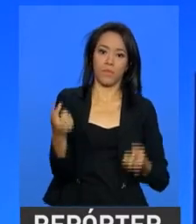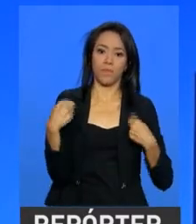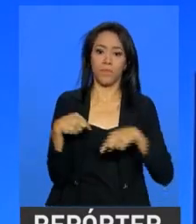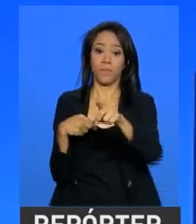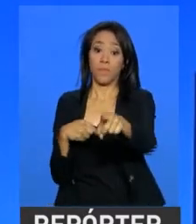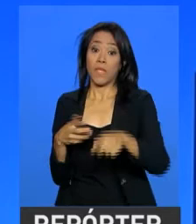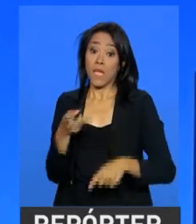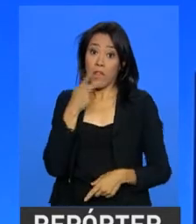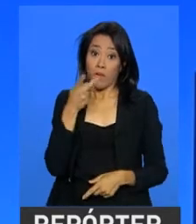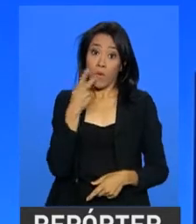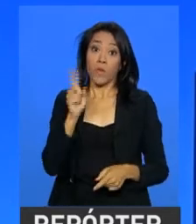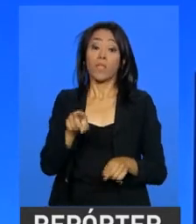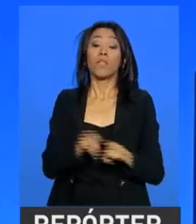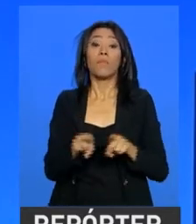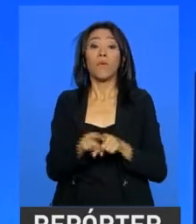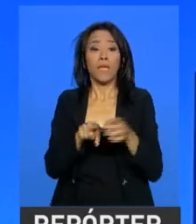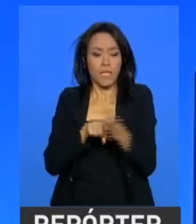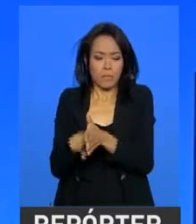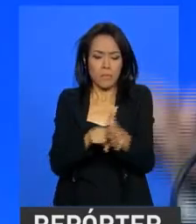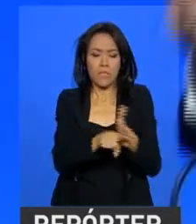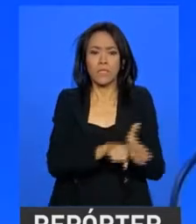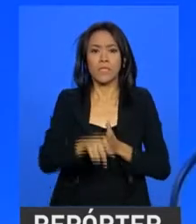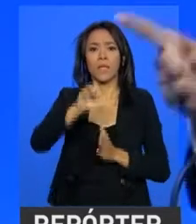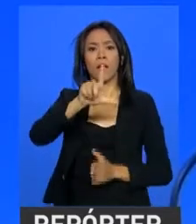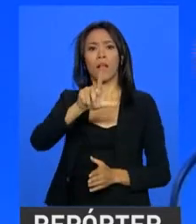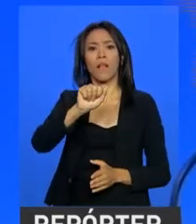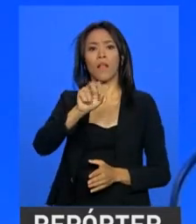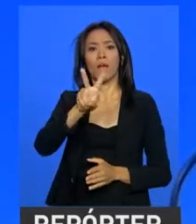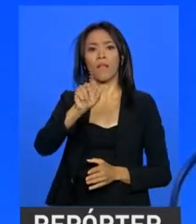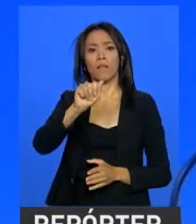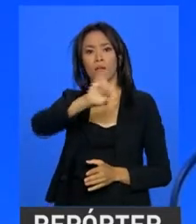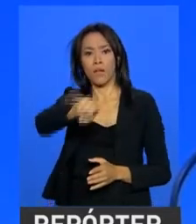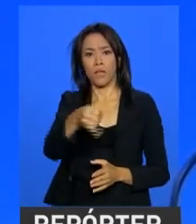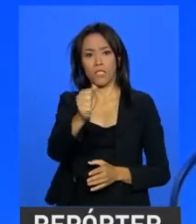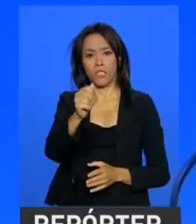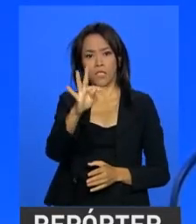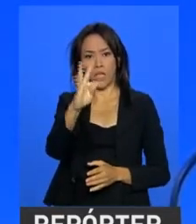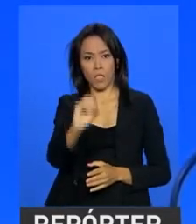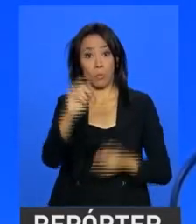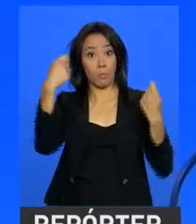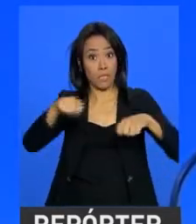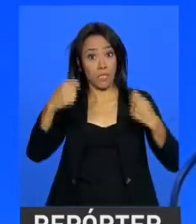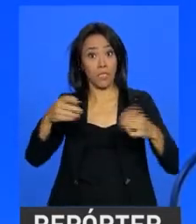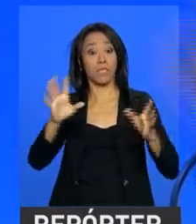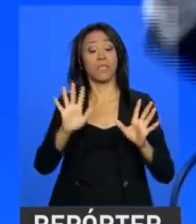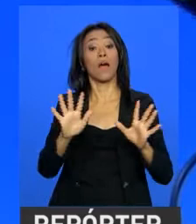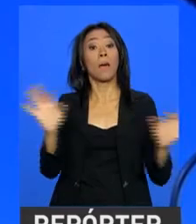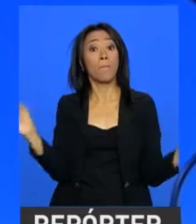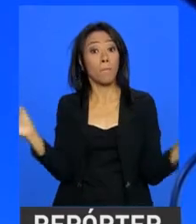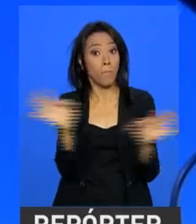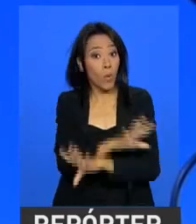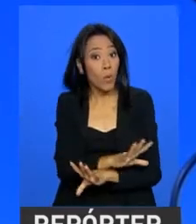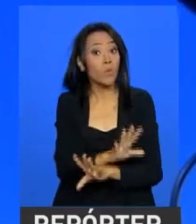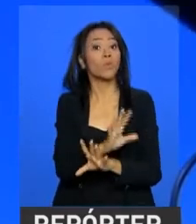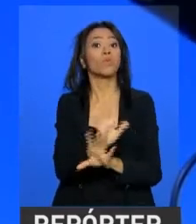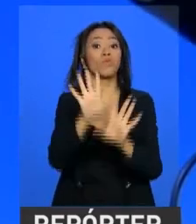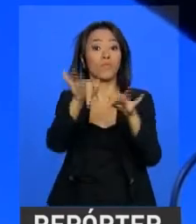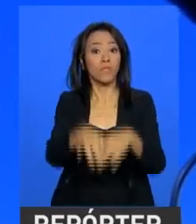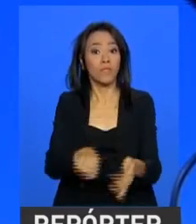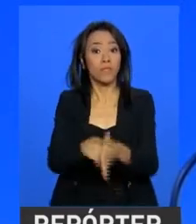as investigações da Operação Lava Jato devem ser concluídas para não paralisarem o país. Se